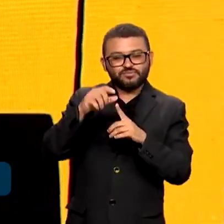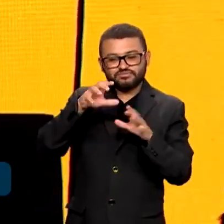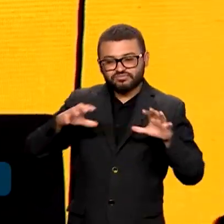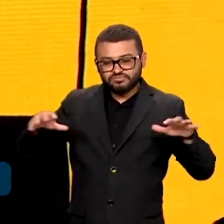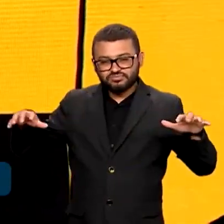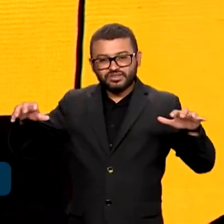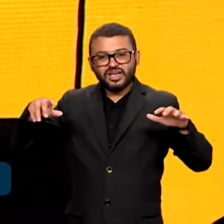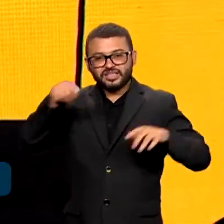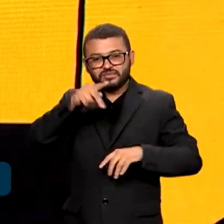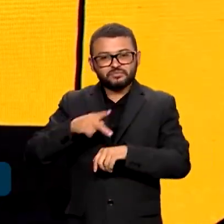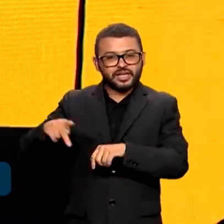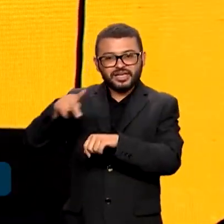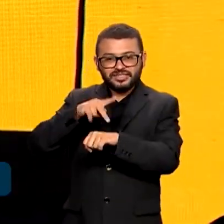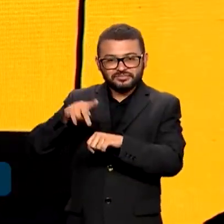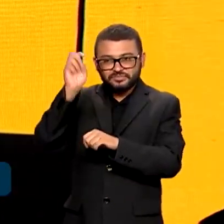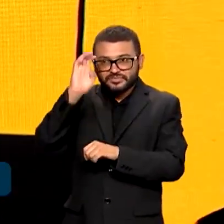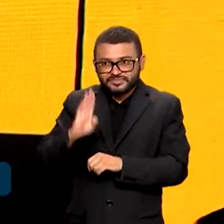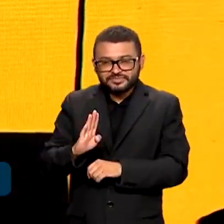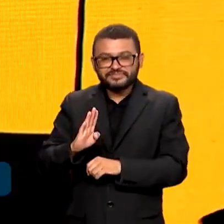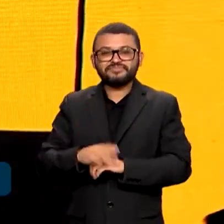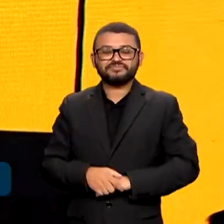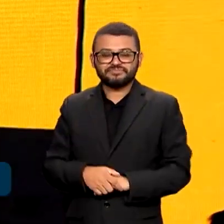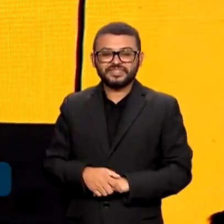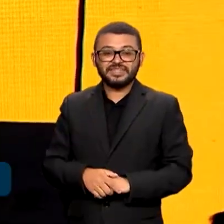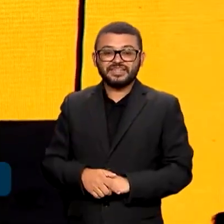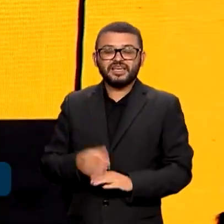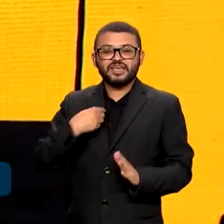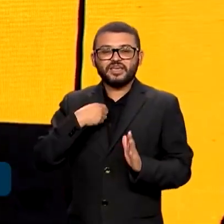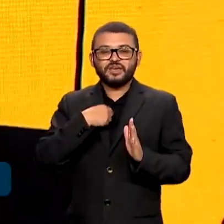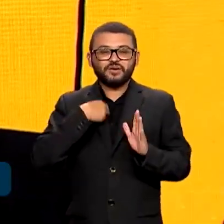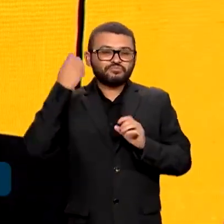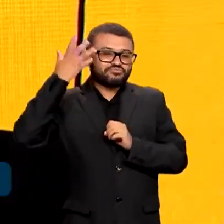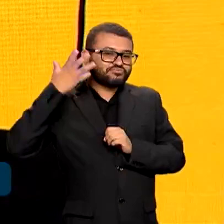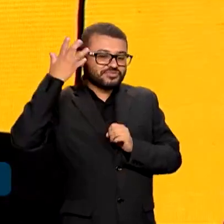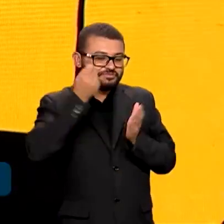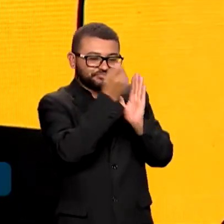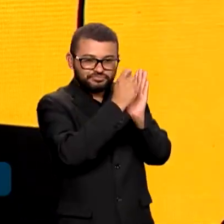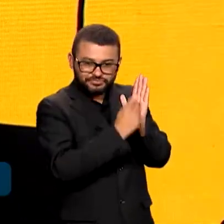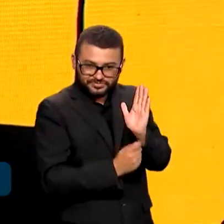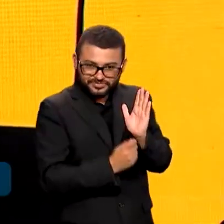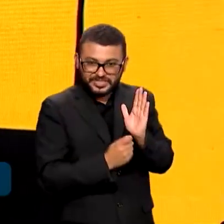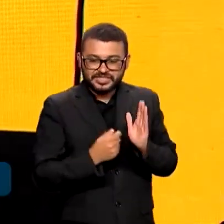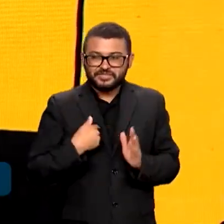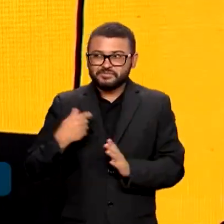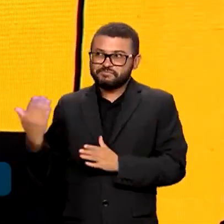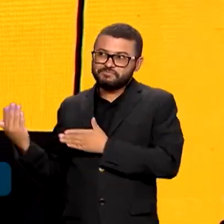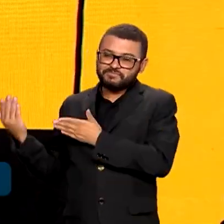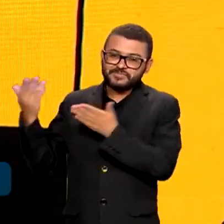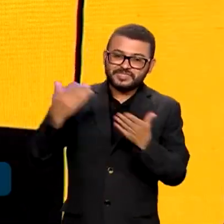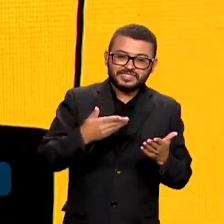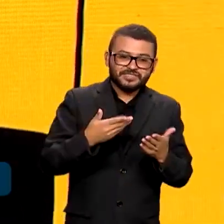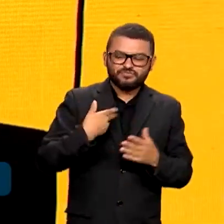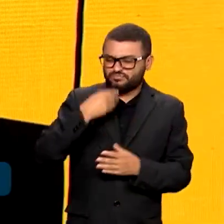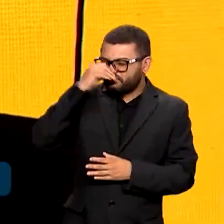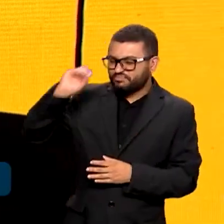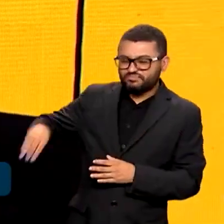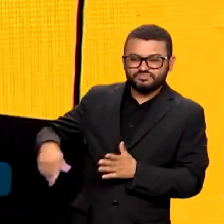do nosso país. Eu tinha escrito um discurso, mas quando eu vinha para cá, eu deixei ele de